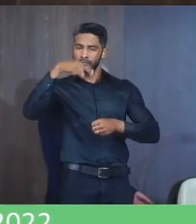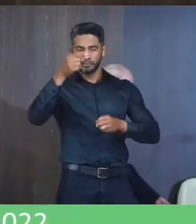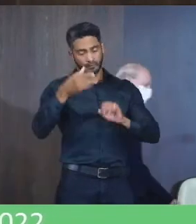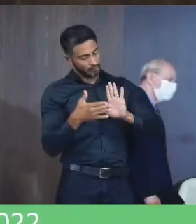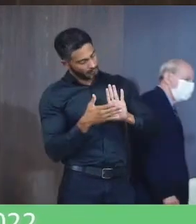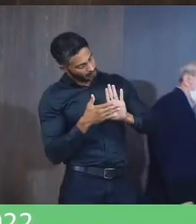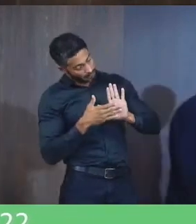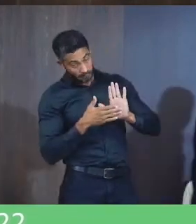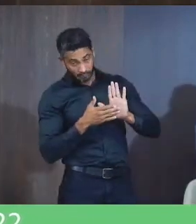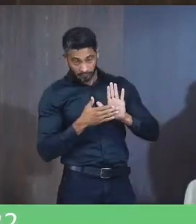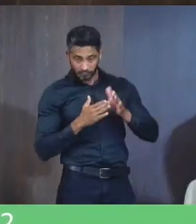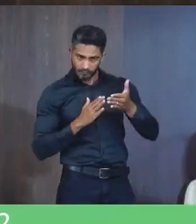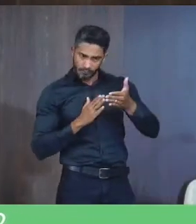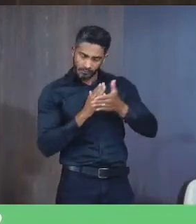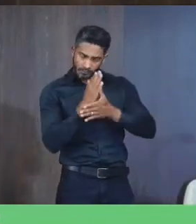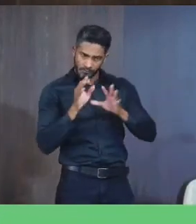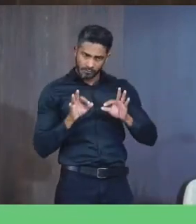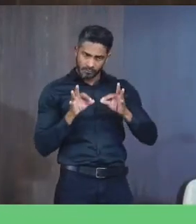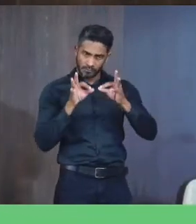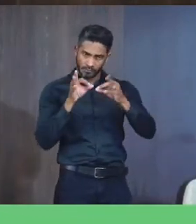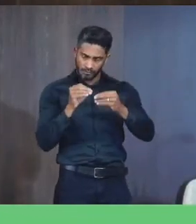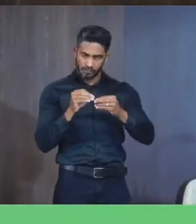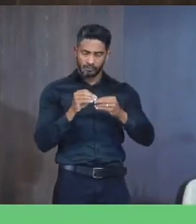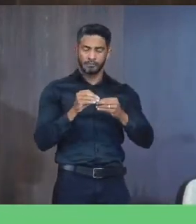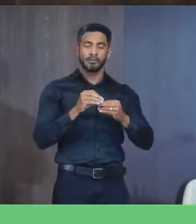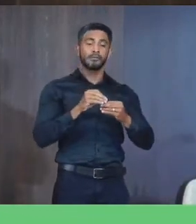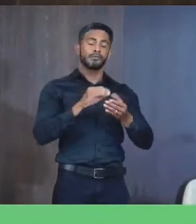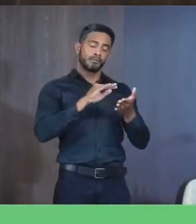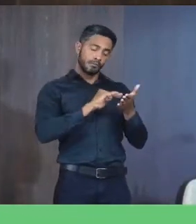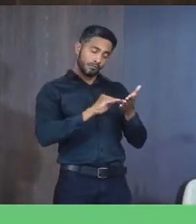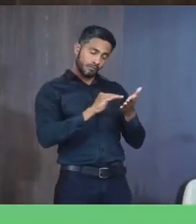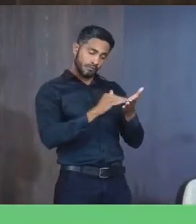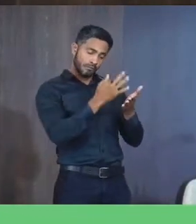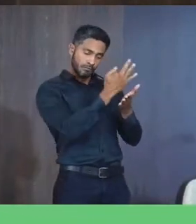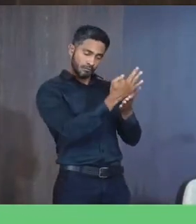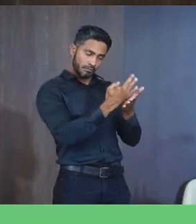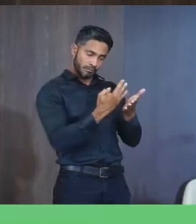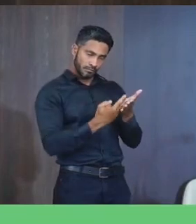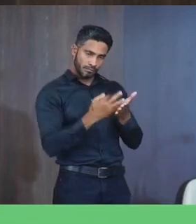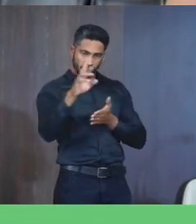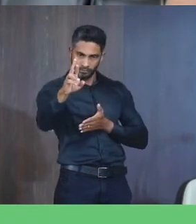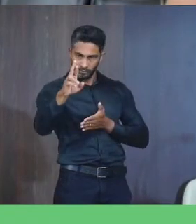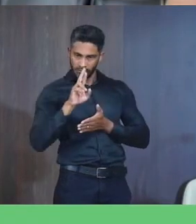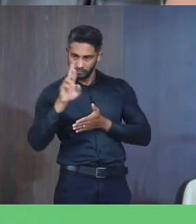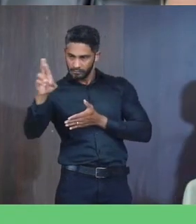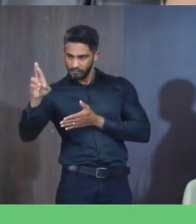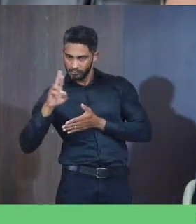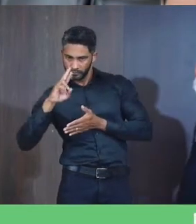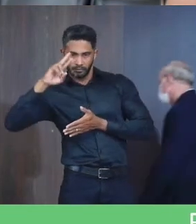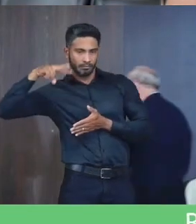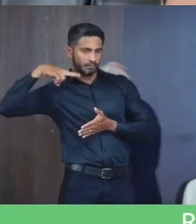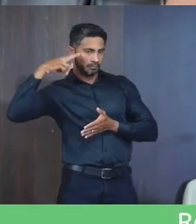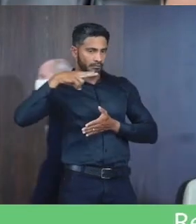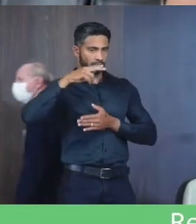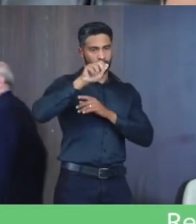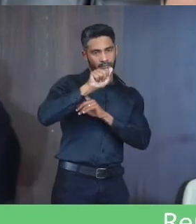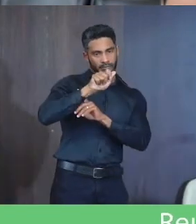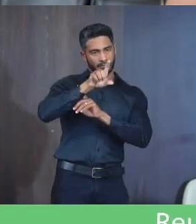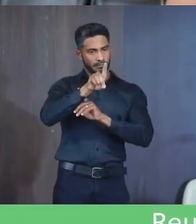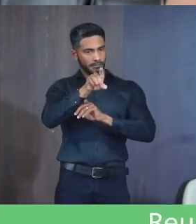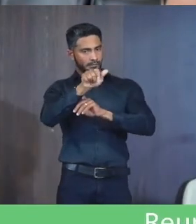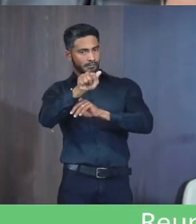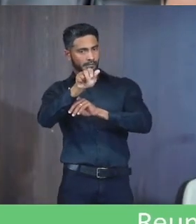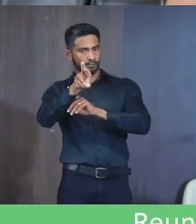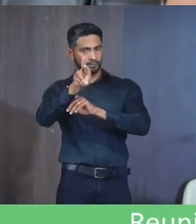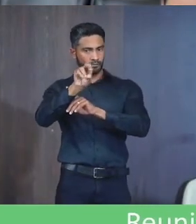proposições foram aprovadas por unanimidade O senhor secretário fez a chamada Respondendo os vereadores Adauri Soares Cordeiro